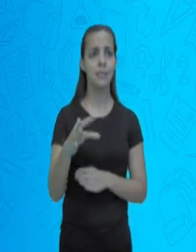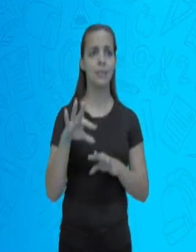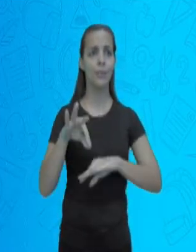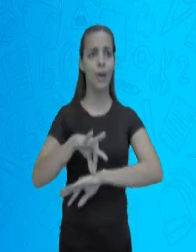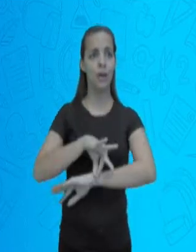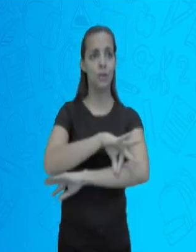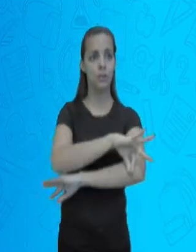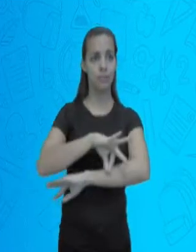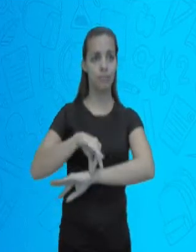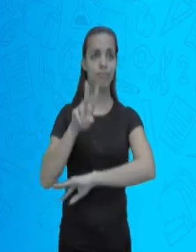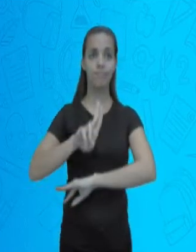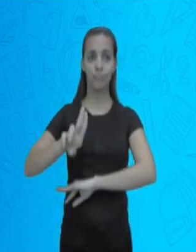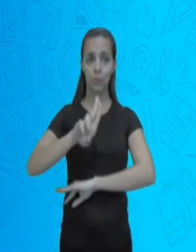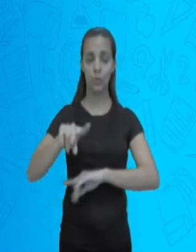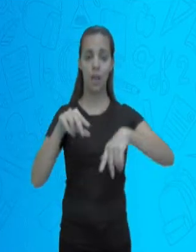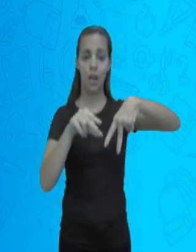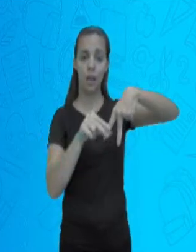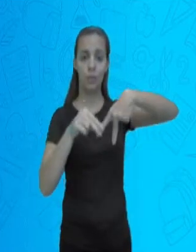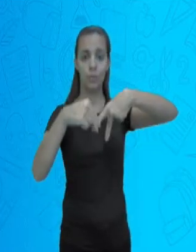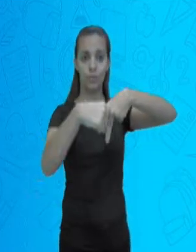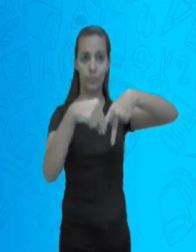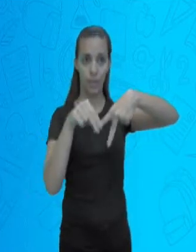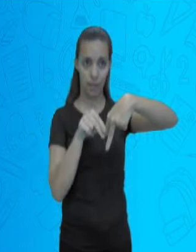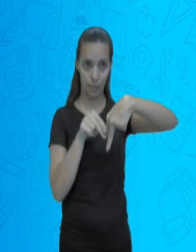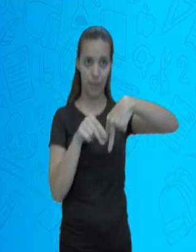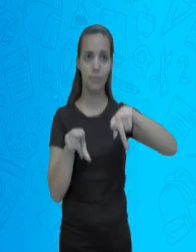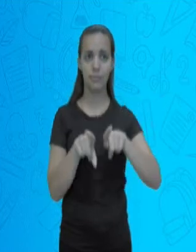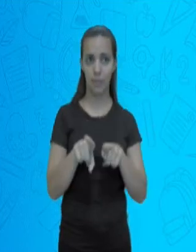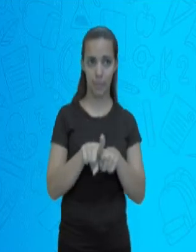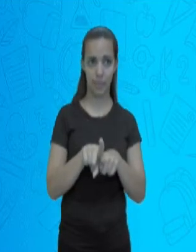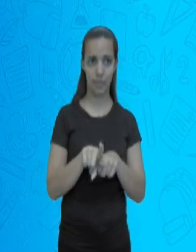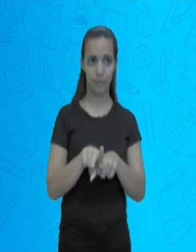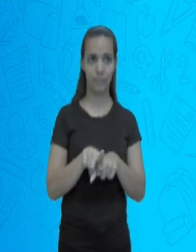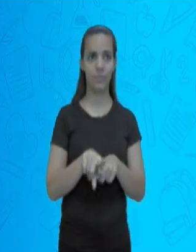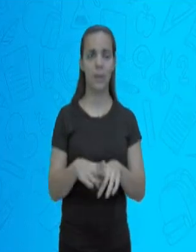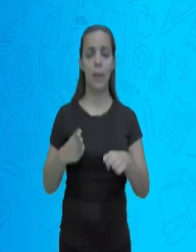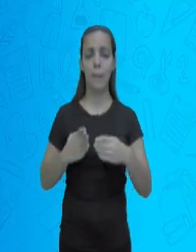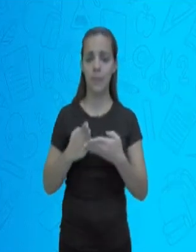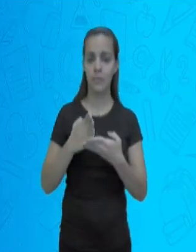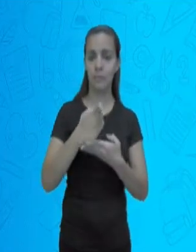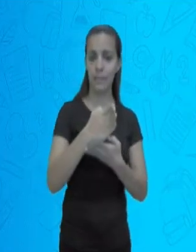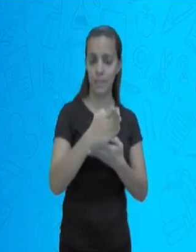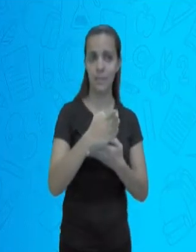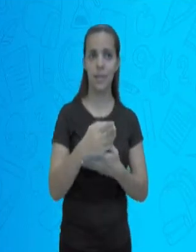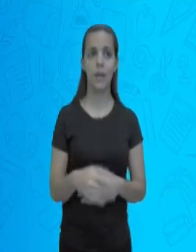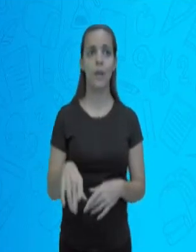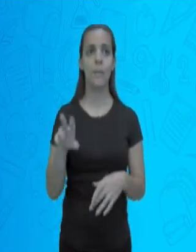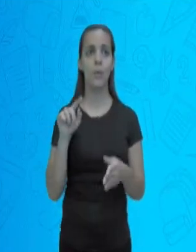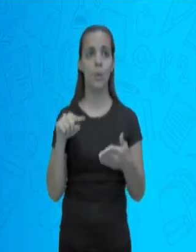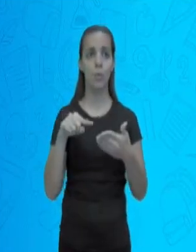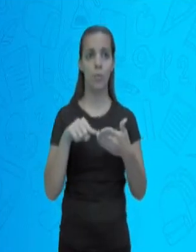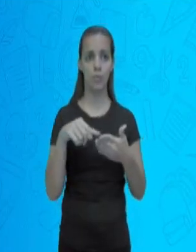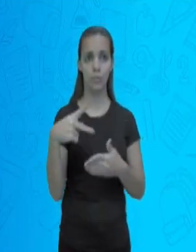compasso, uma reta perpendicular a R passando pelo ponto P.